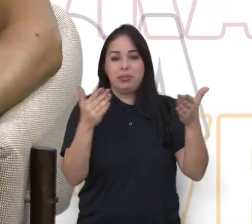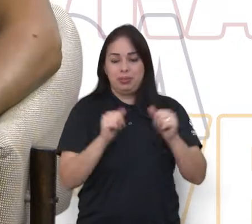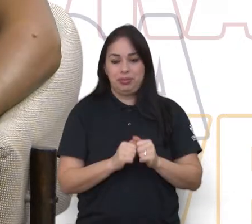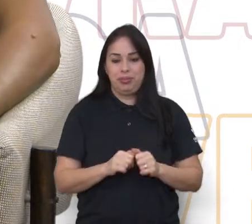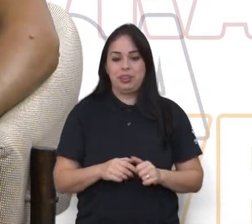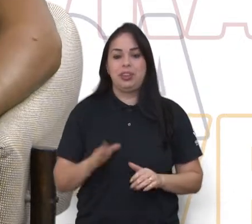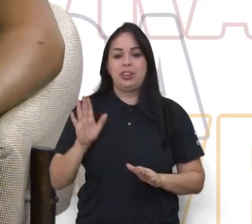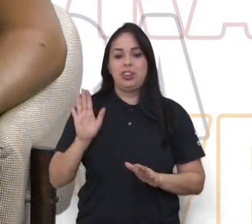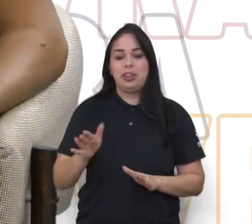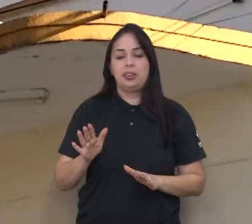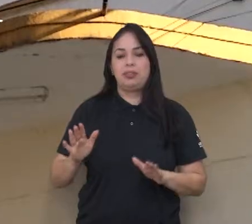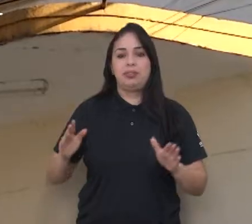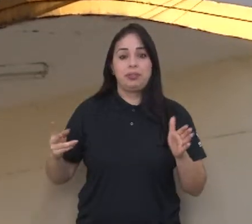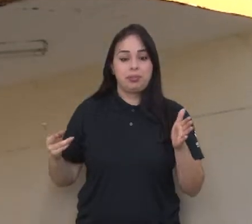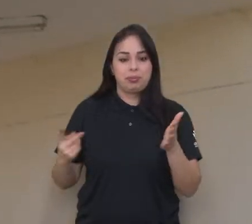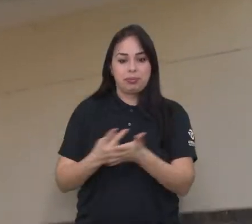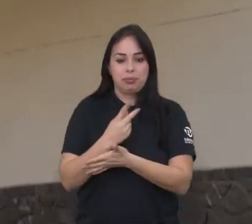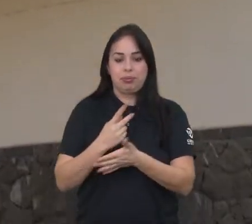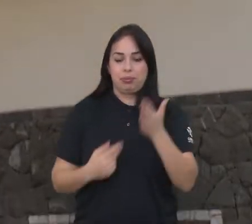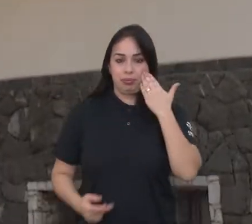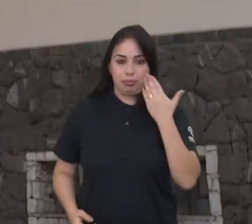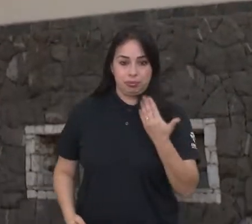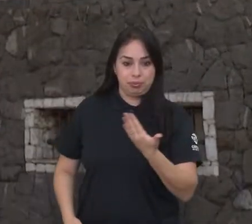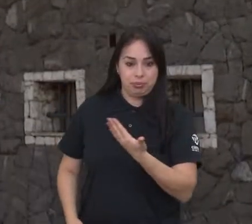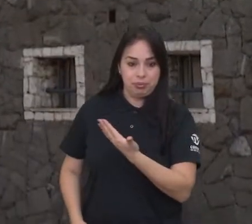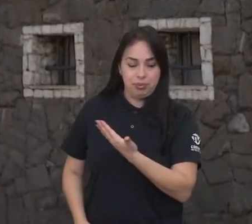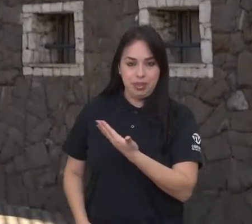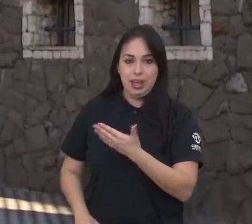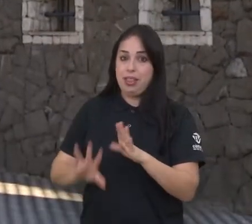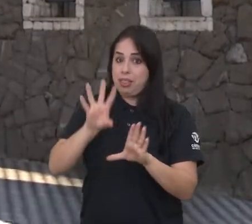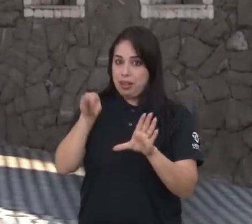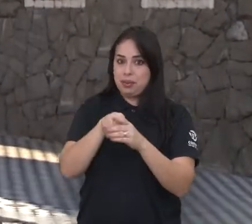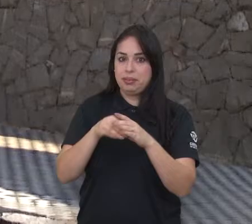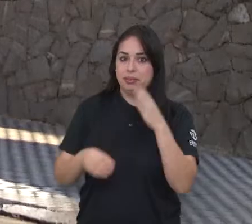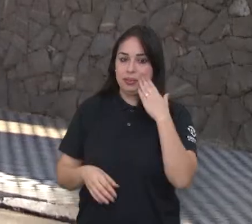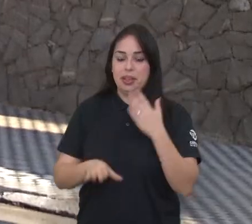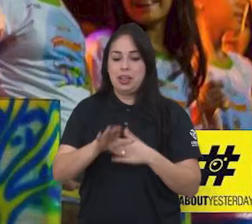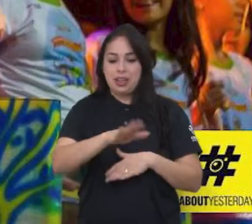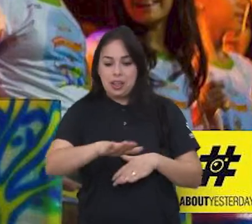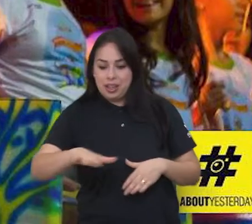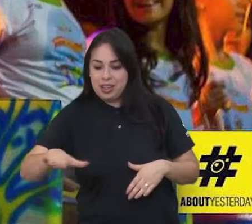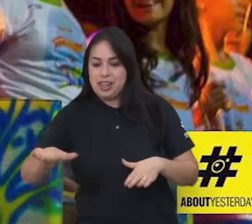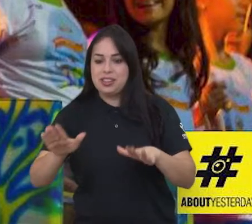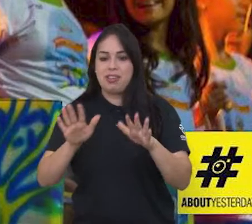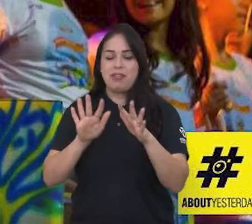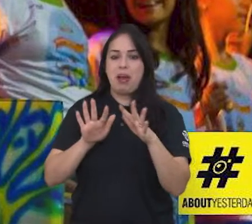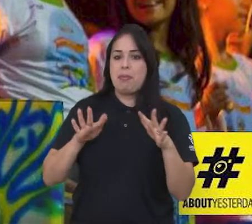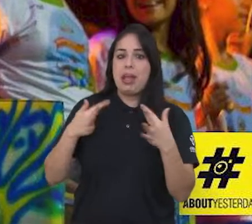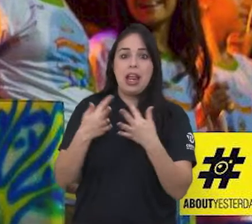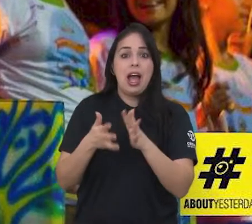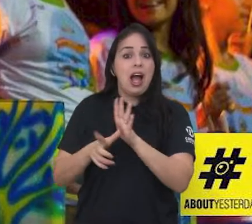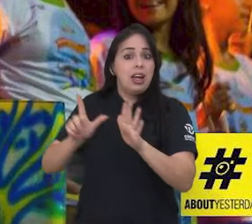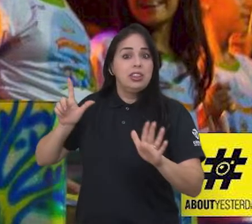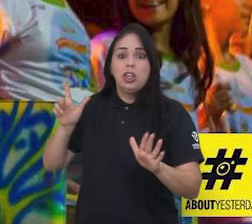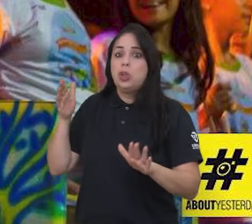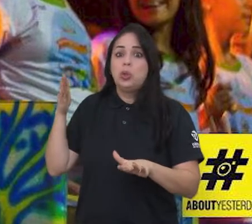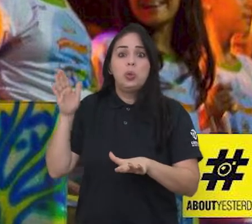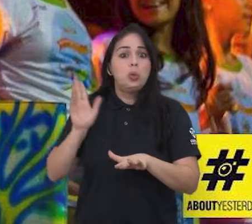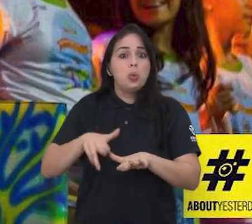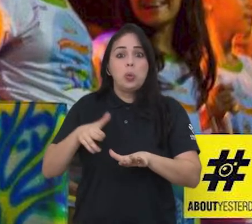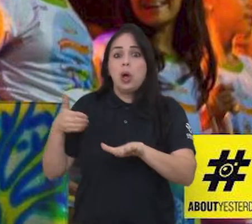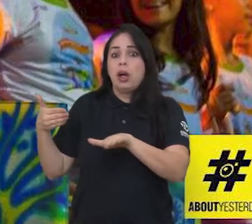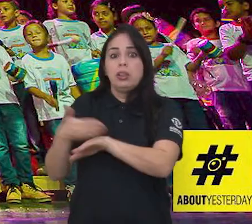teve apresentações, por exemplo, que foi no Cine Santana. Crianças, mães, famílias que nunca tinham entrado no